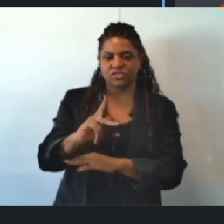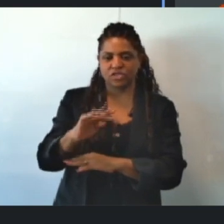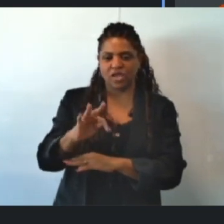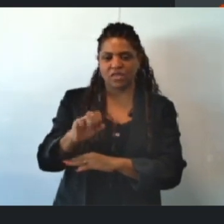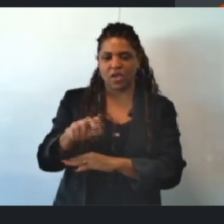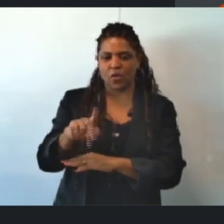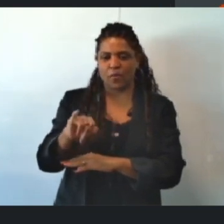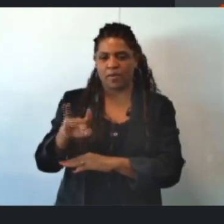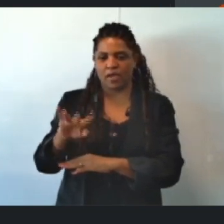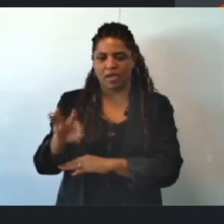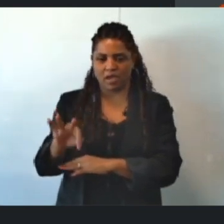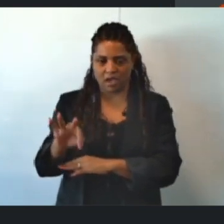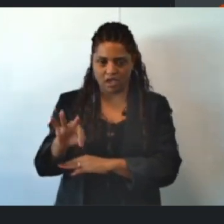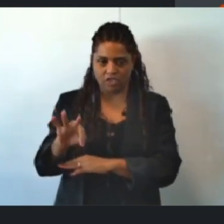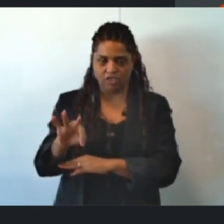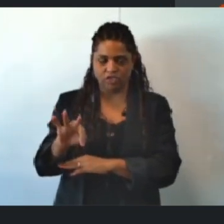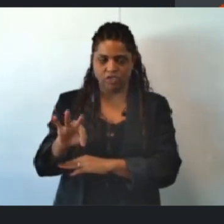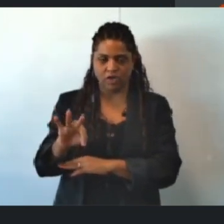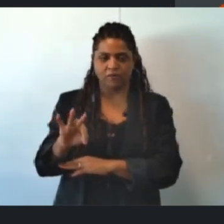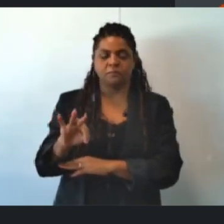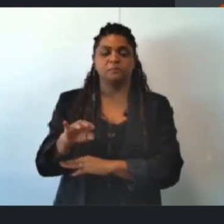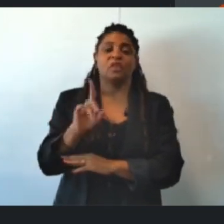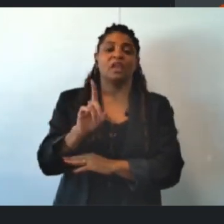São 600 metros. Então, seria essa parte ali